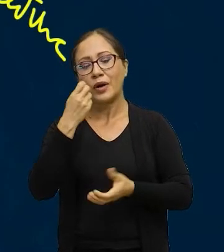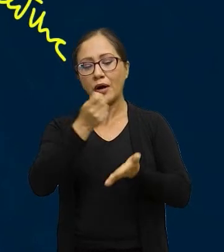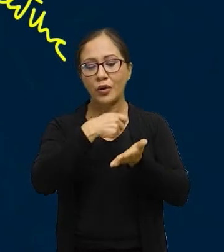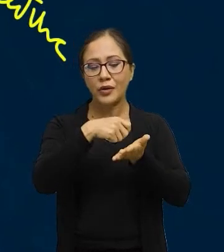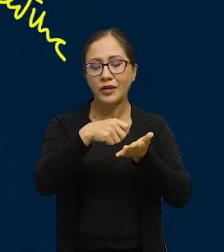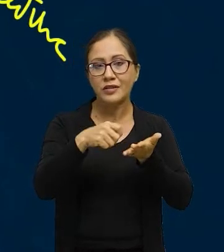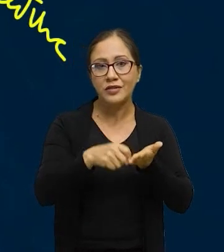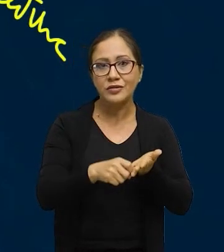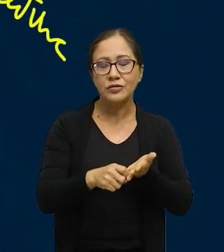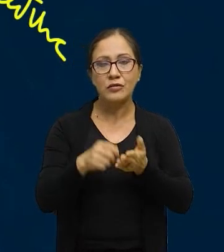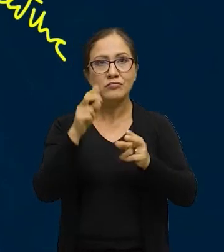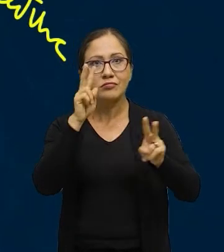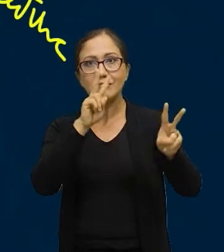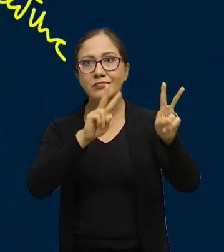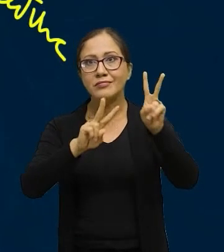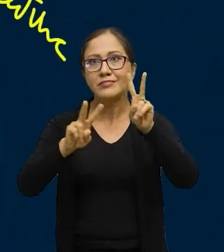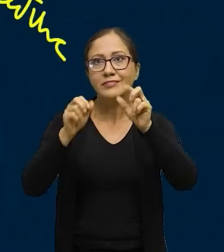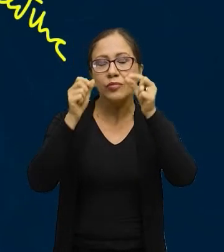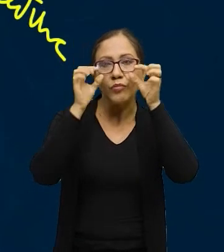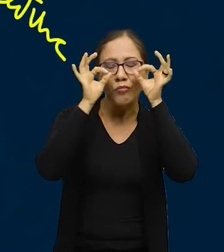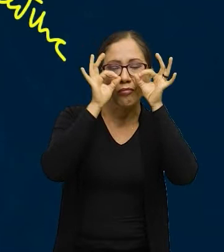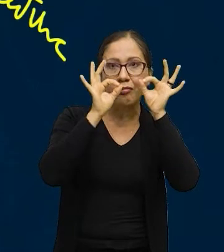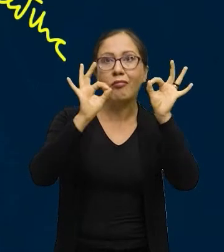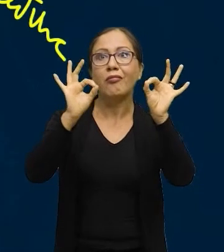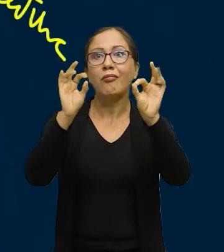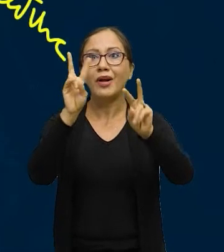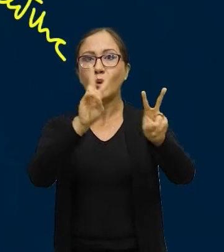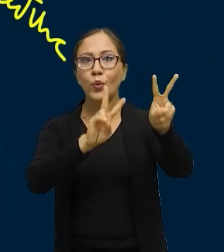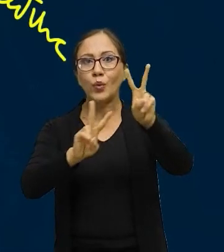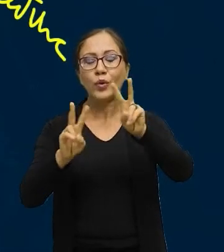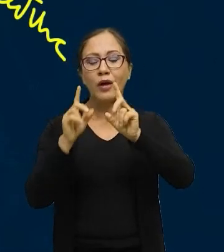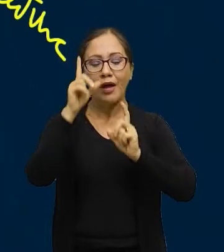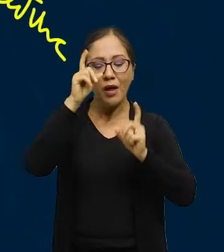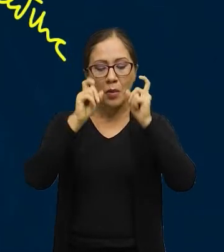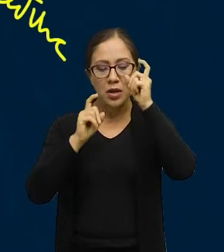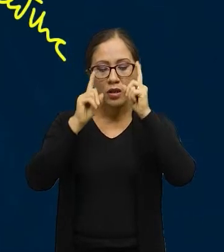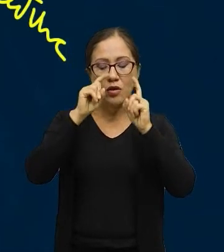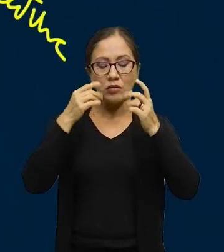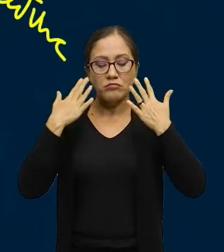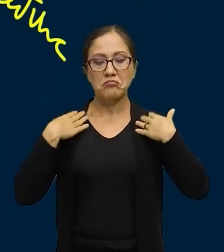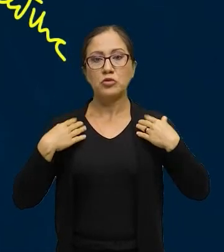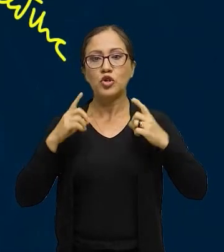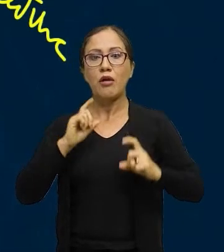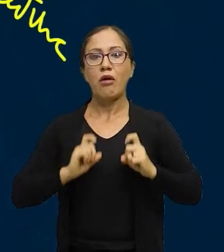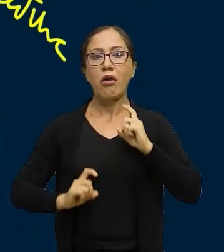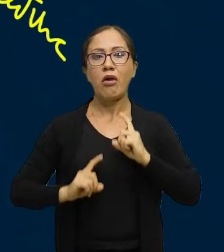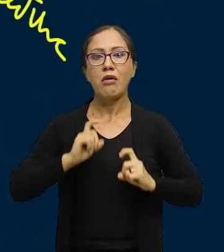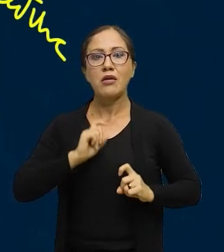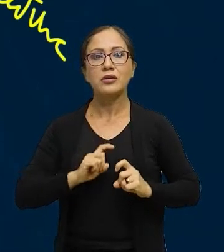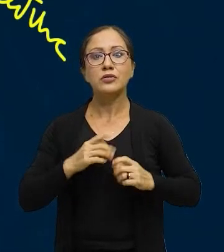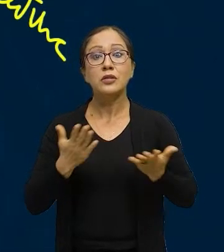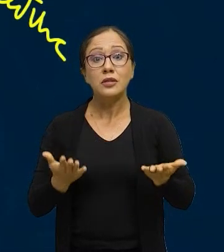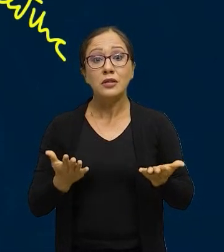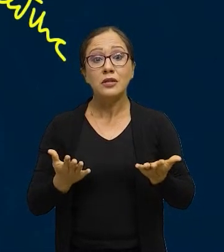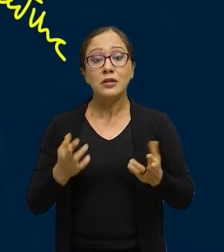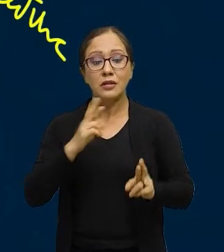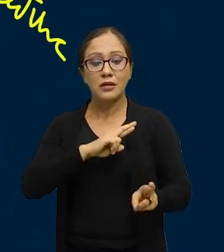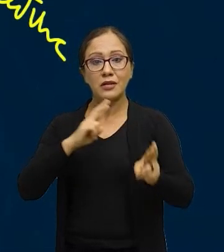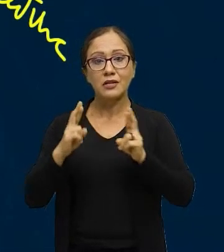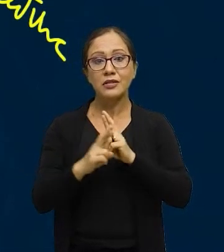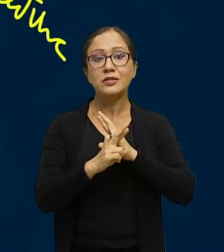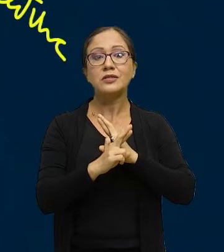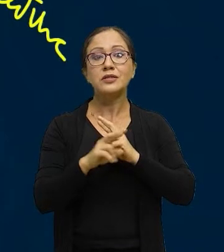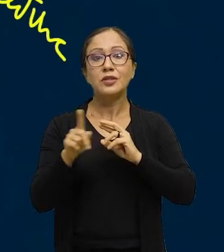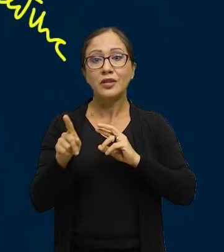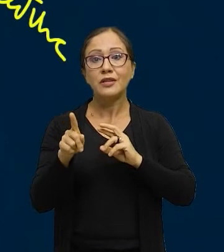como o contato dos olhos, a expressão facial, os gestos, a postura e a relação de